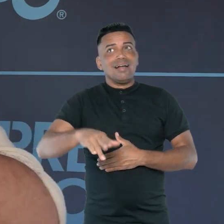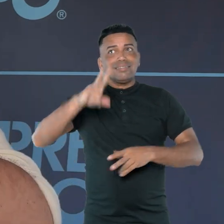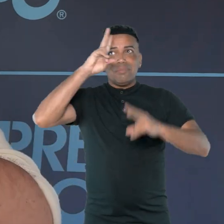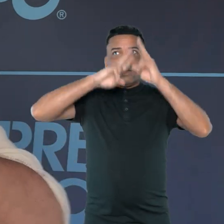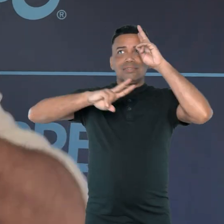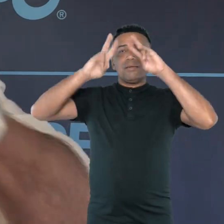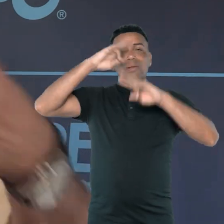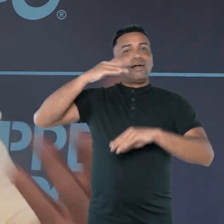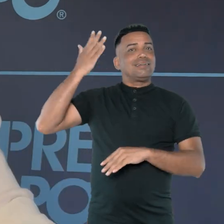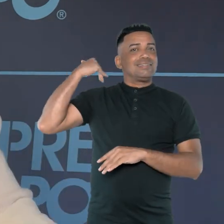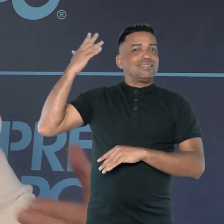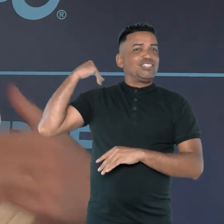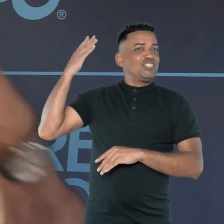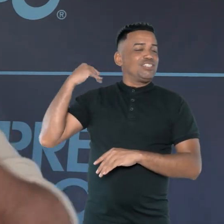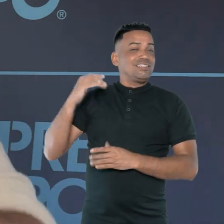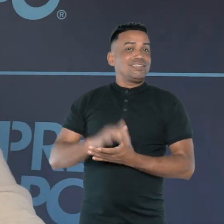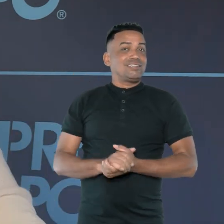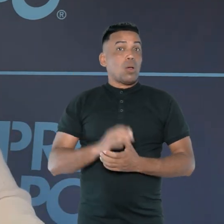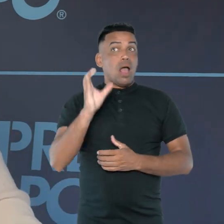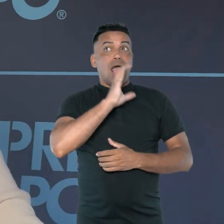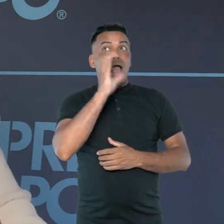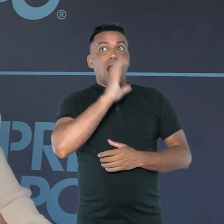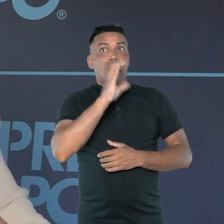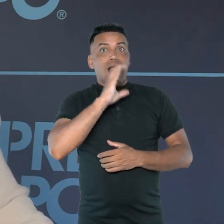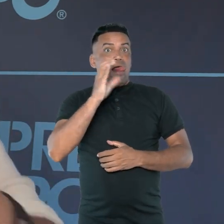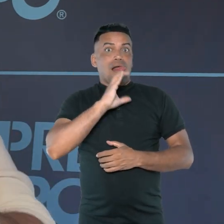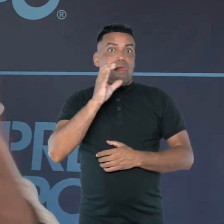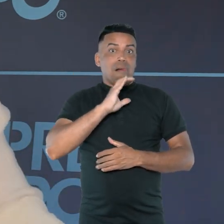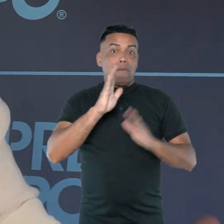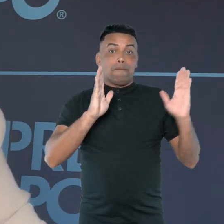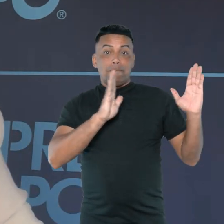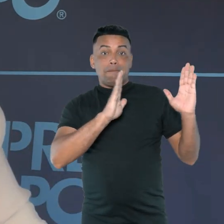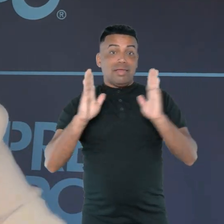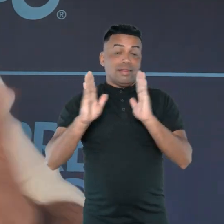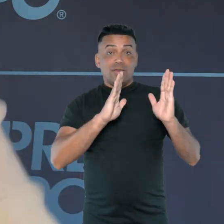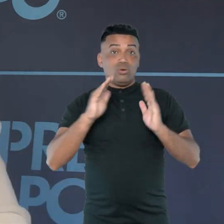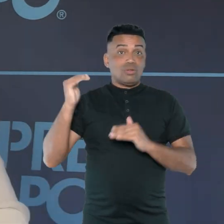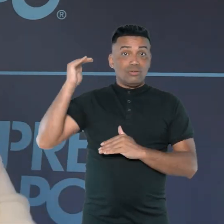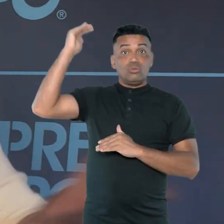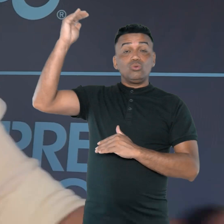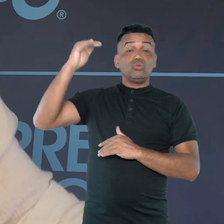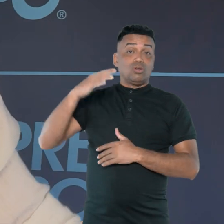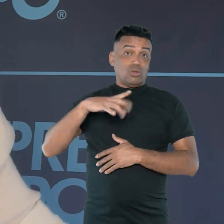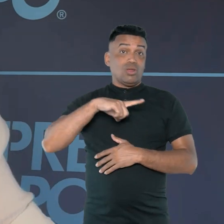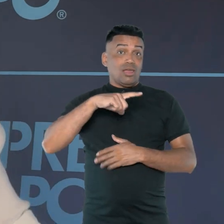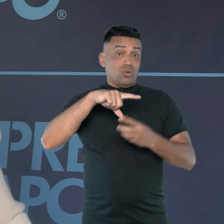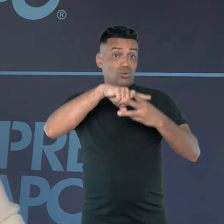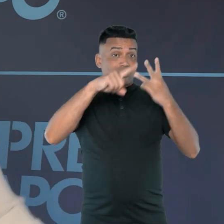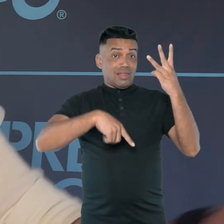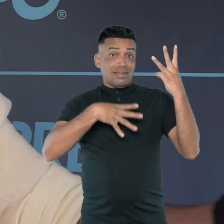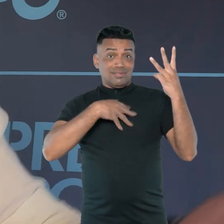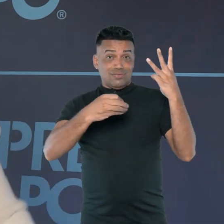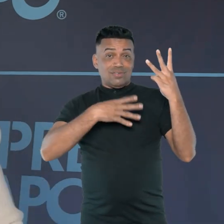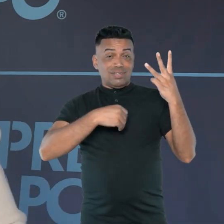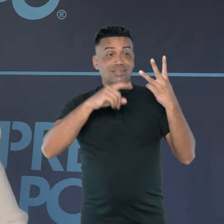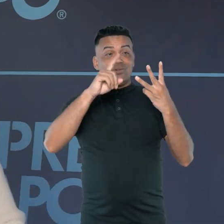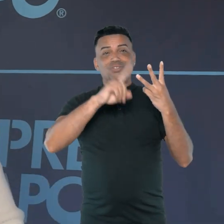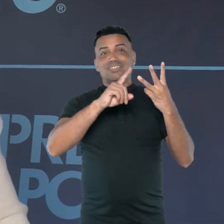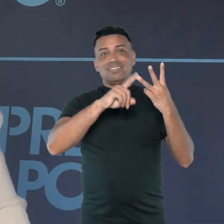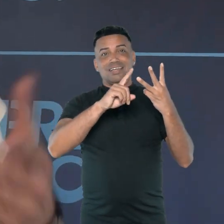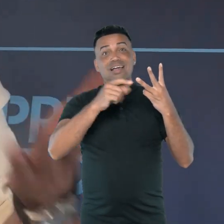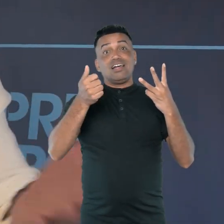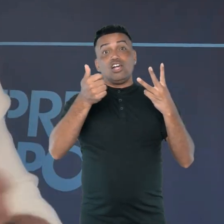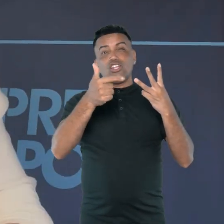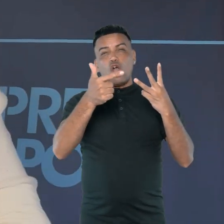gente, nas urgências da vida, na fase adulta, a gente acaba lendo para os filhos. Eu tenho 3 filhos, tem um garoto, né? O caçula tem